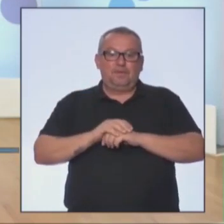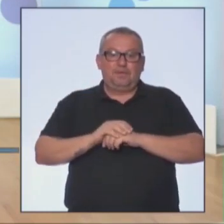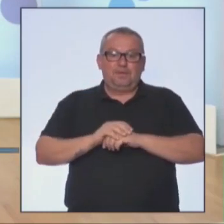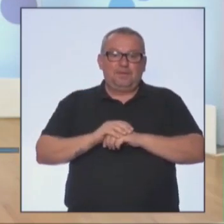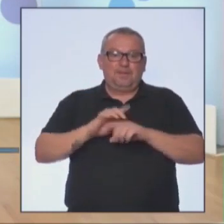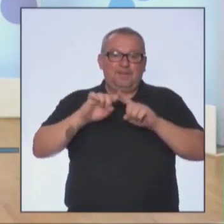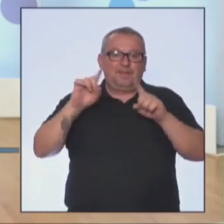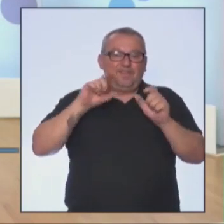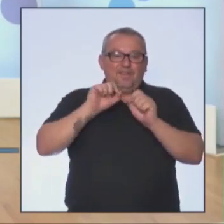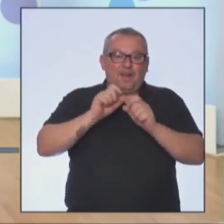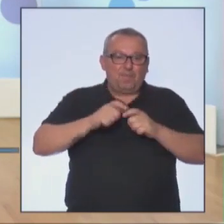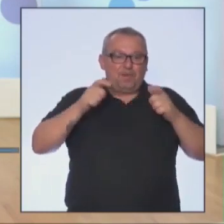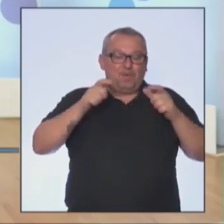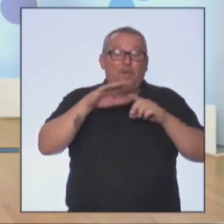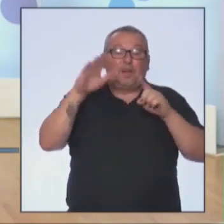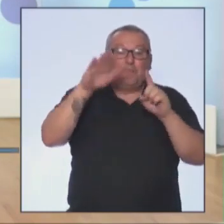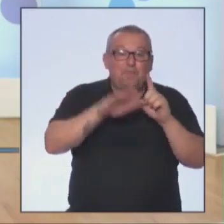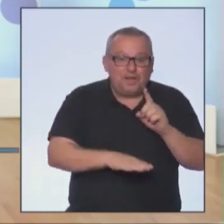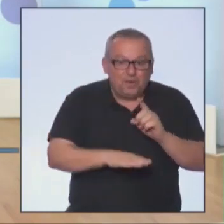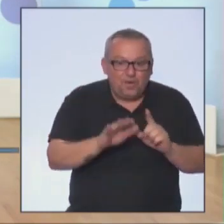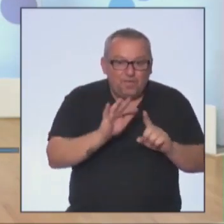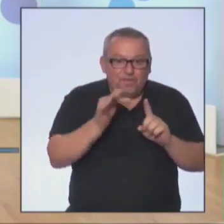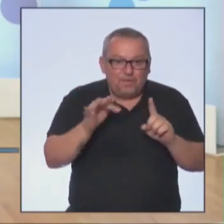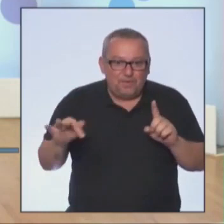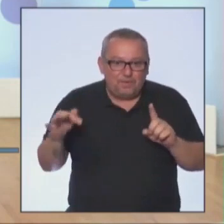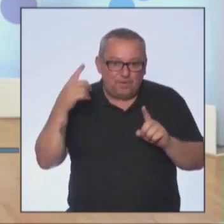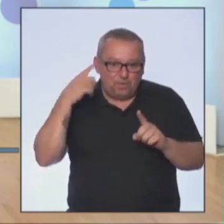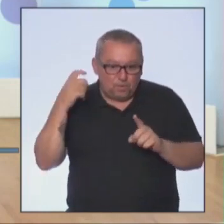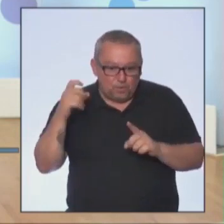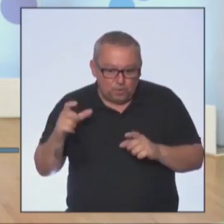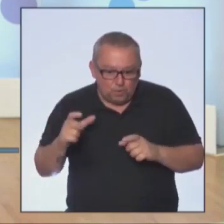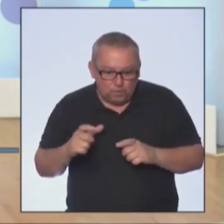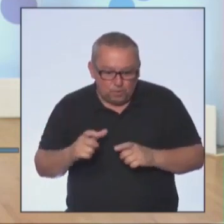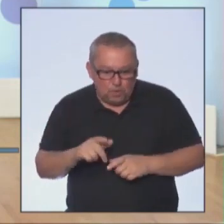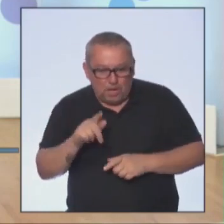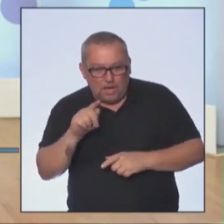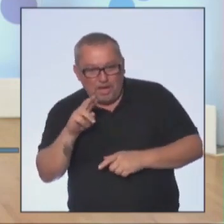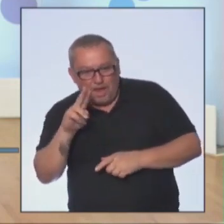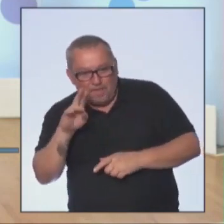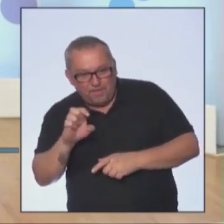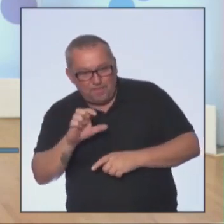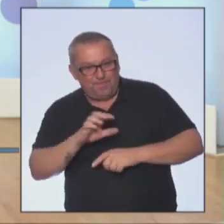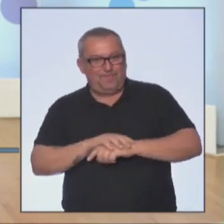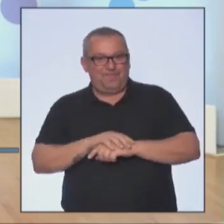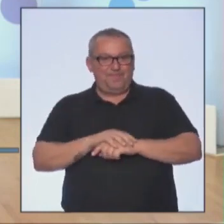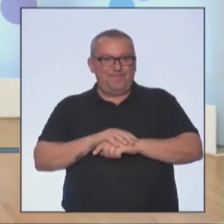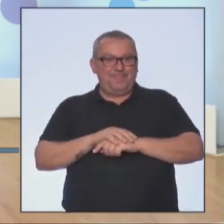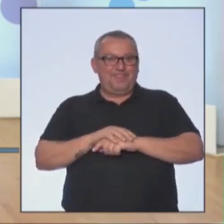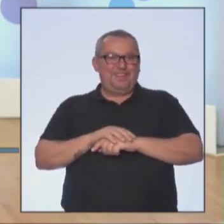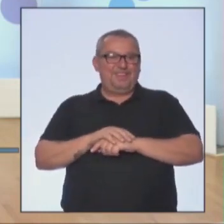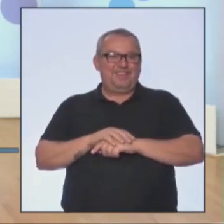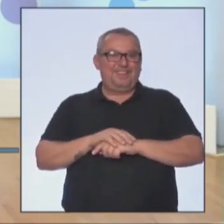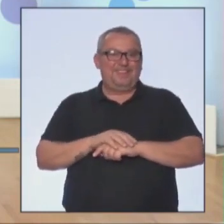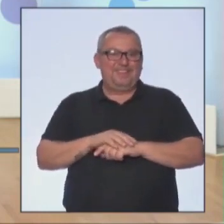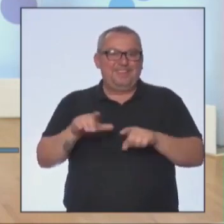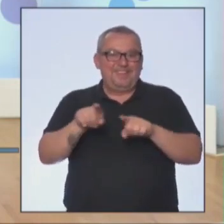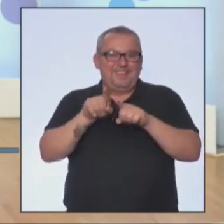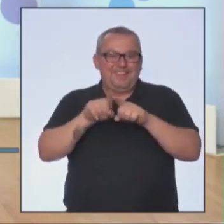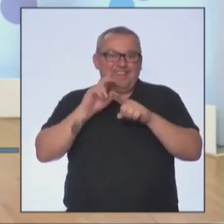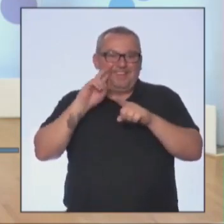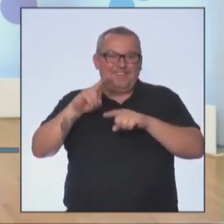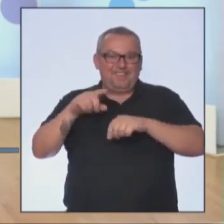quanto menor a frequência, o que vai acontecer? O som fica mais grave. Até arrepiei. Foca no